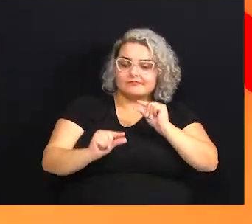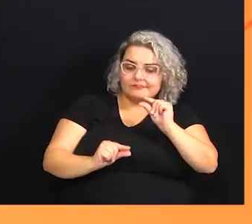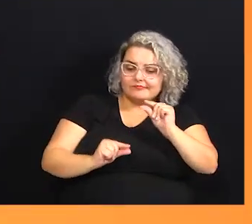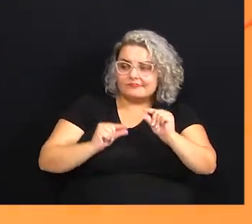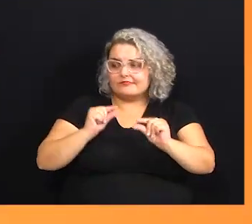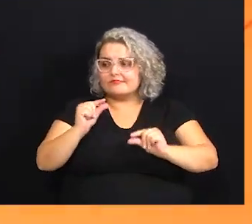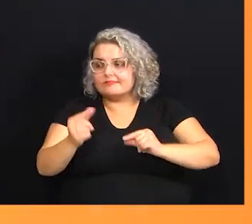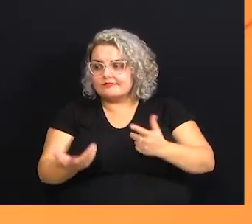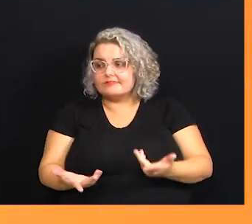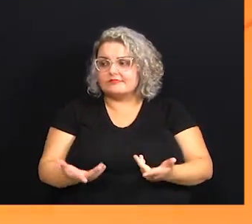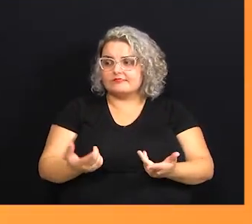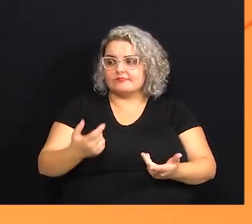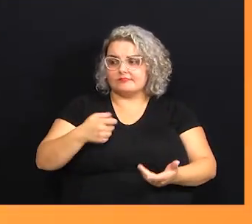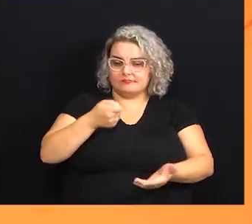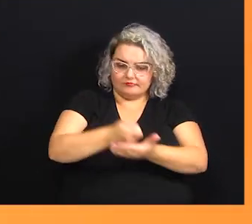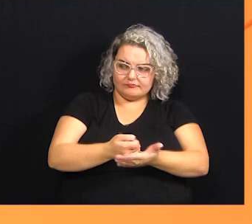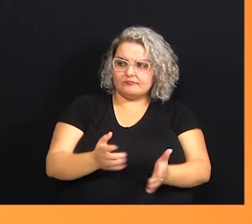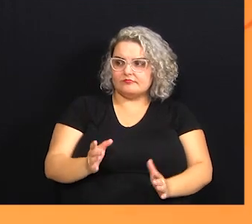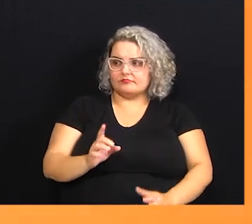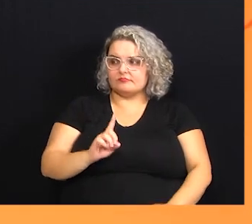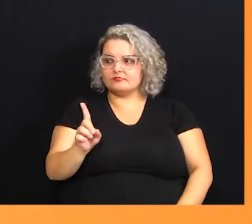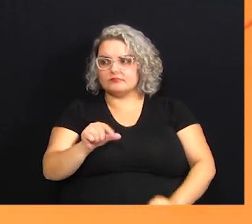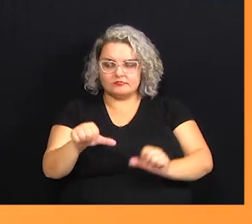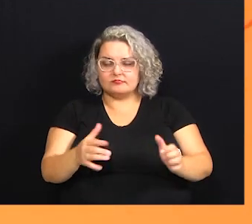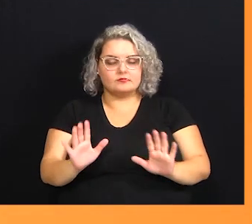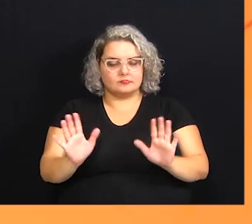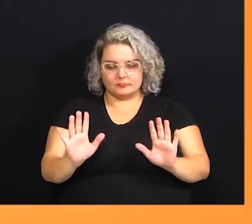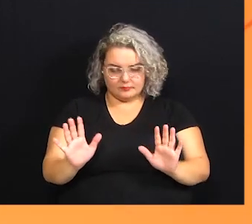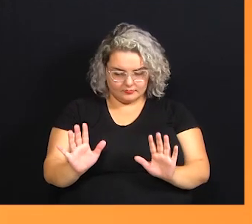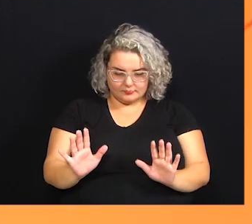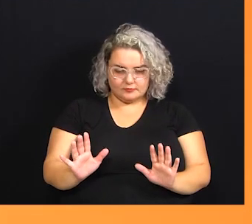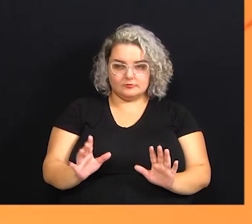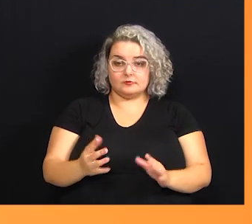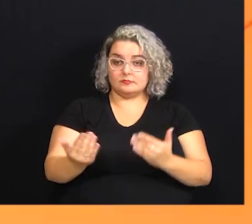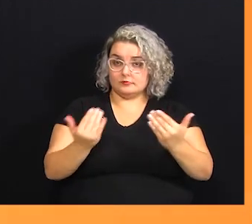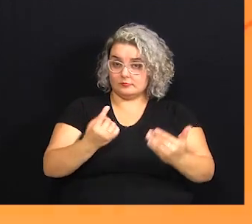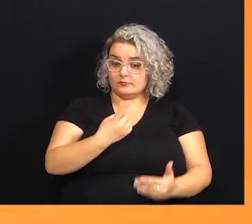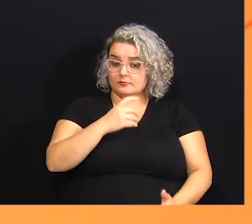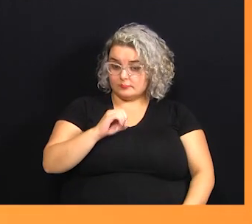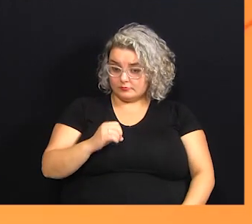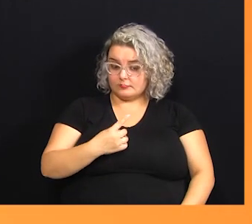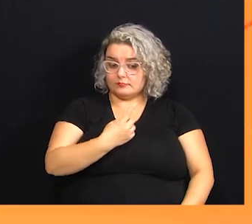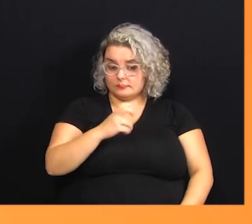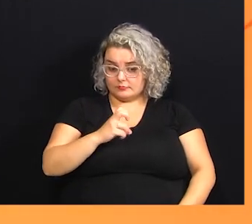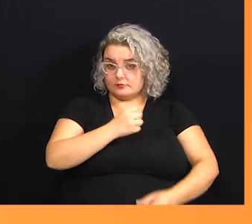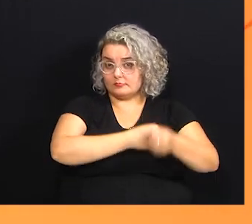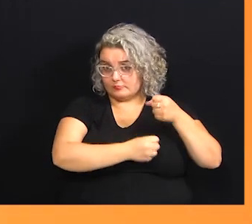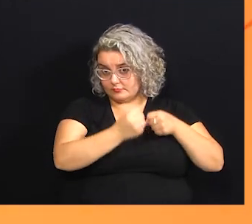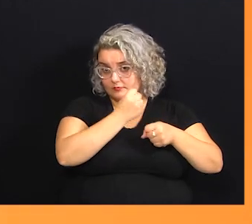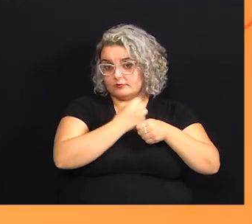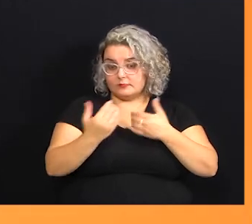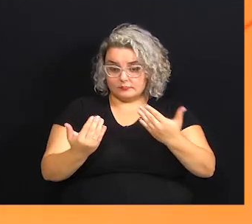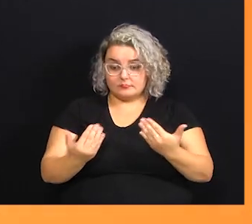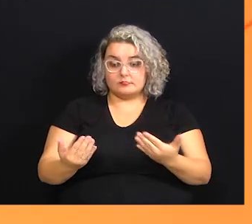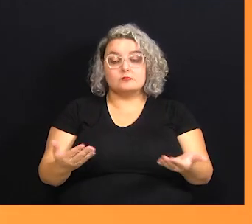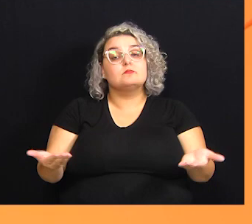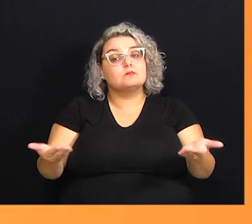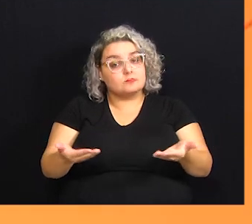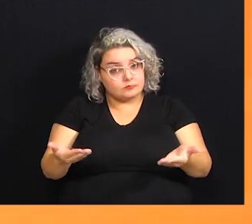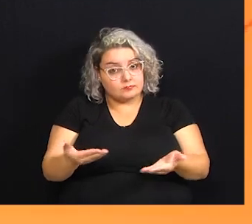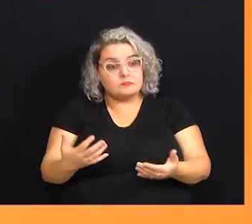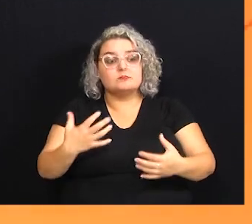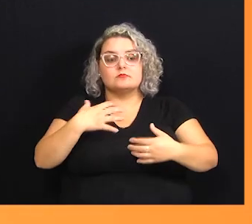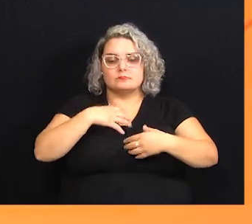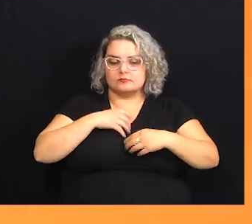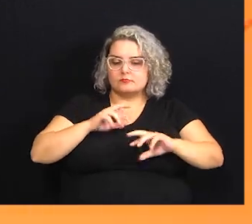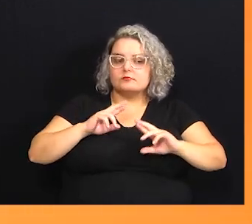tá? Eu seria rude de falar que não. Se a gente comparar com 10, 15 anos atrás e comparar os dias atuais, a gente